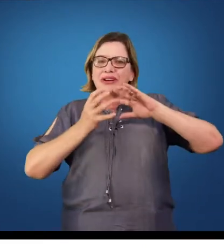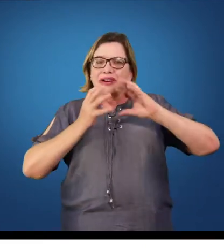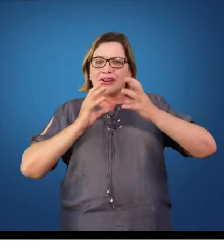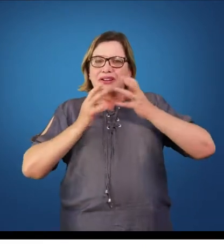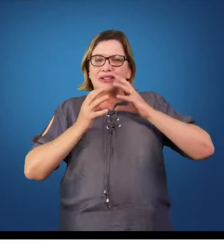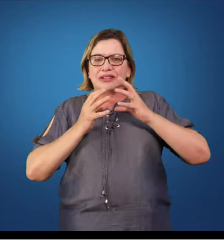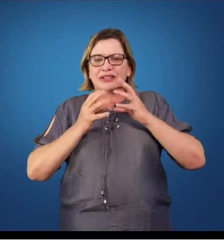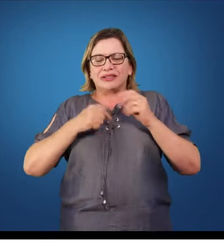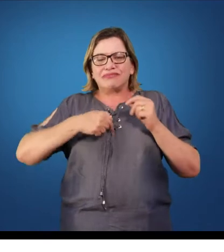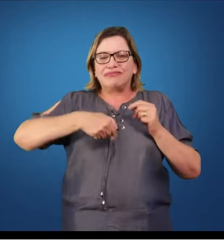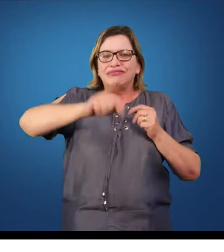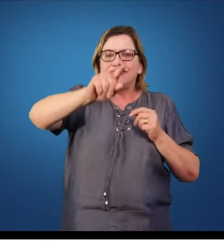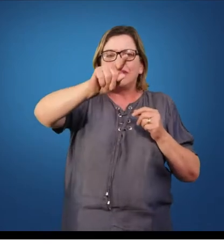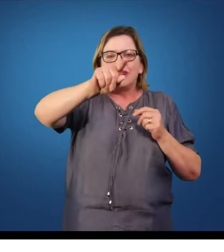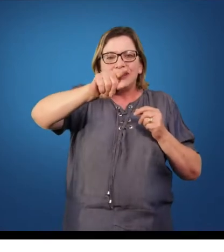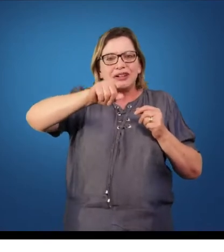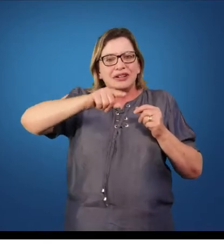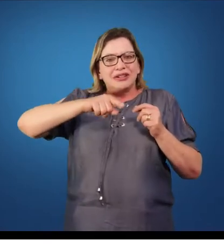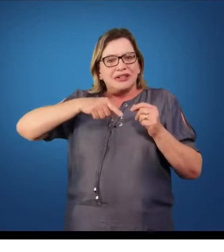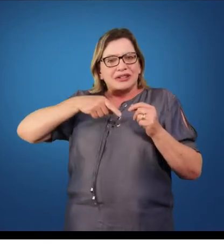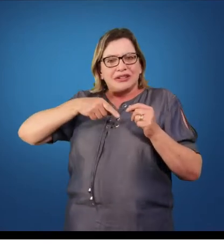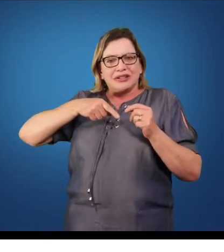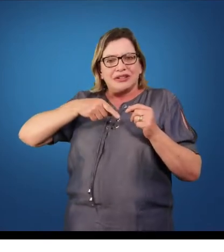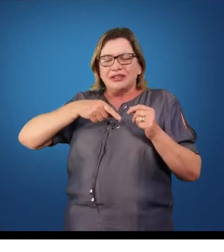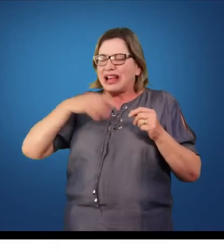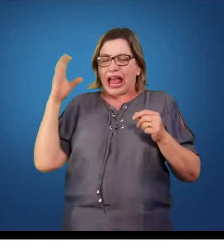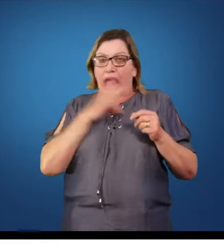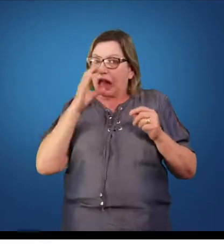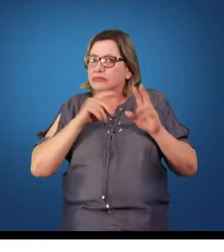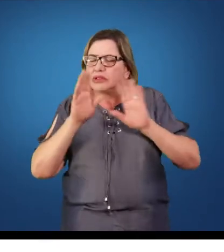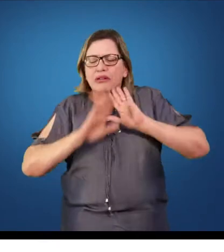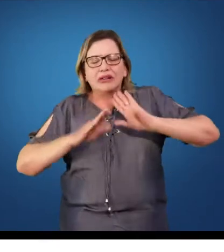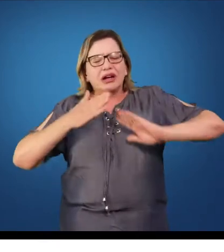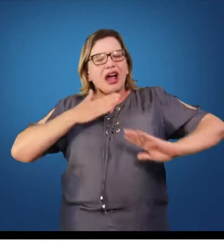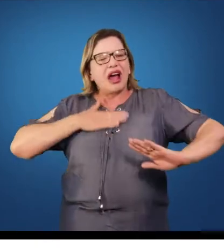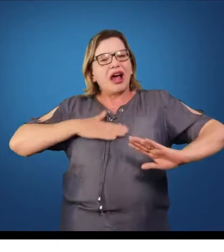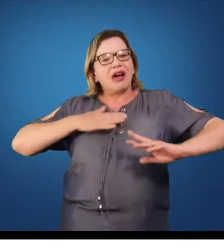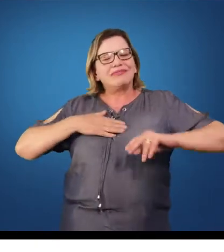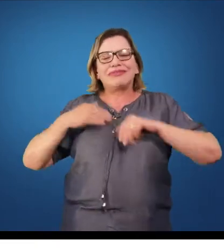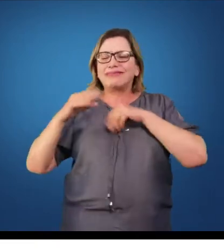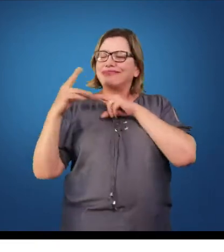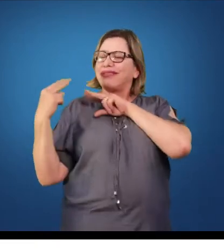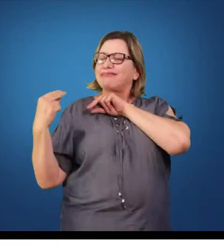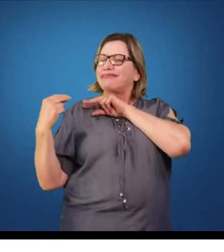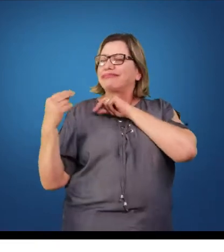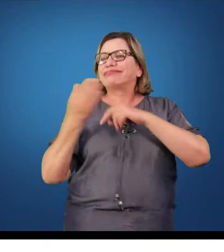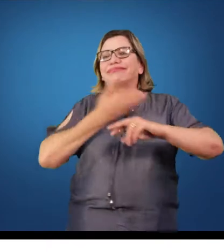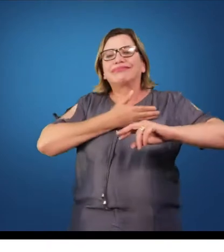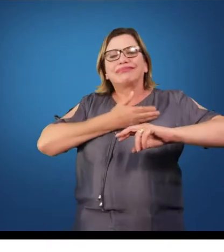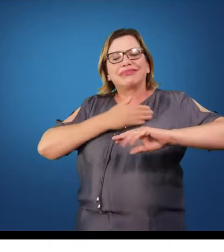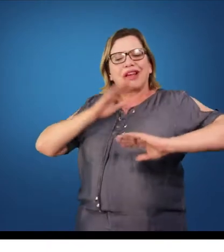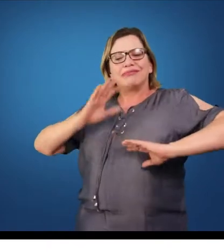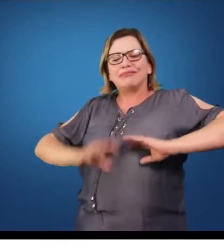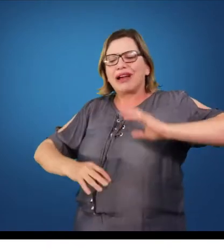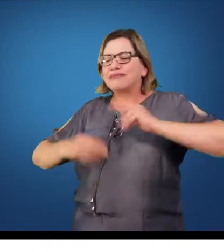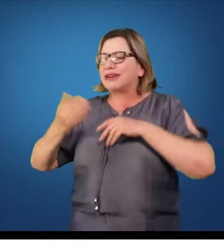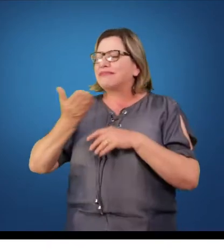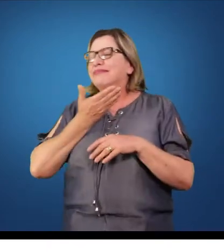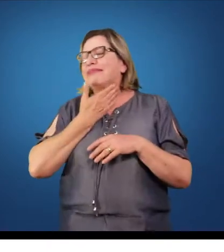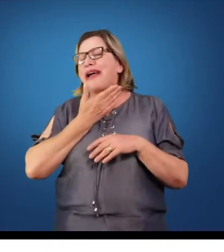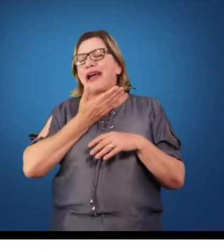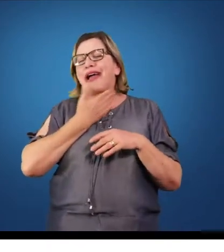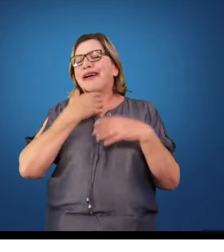nessa extremidade a outra, sem pressa. Vai batendo, conversando com a colega, batendo aquele